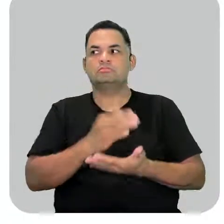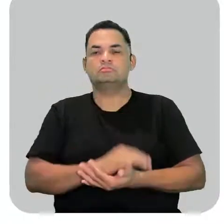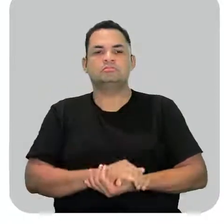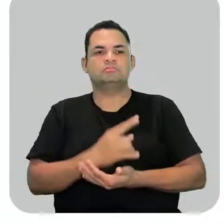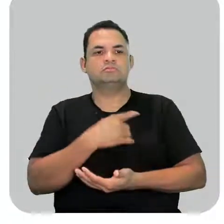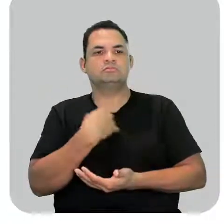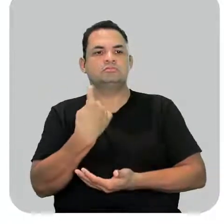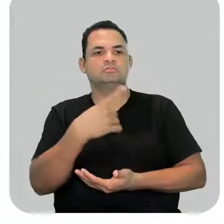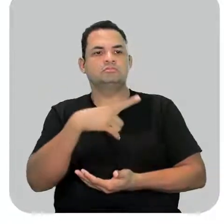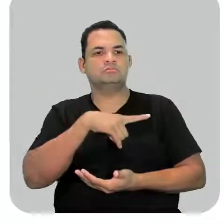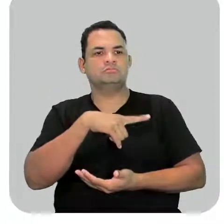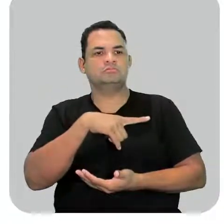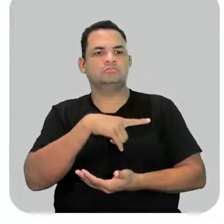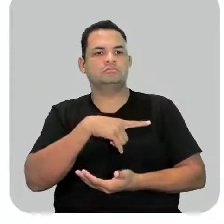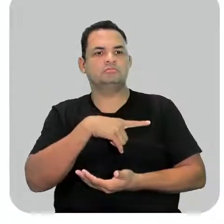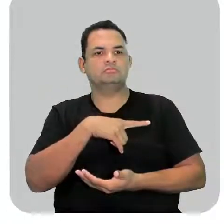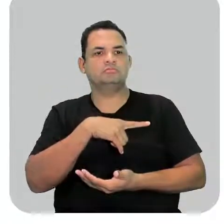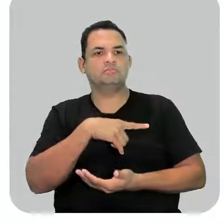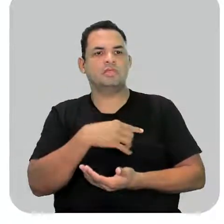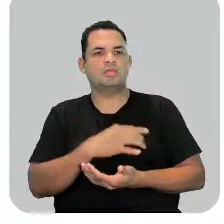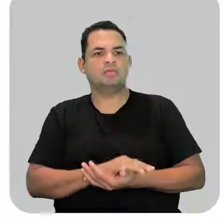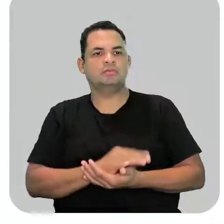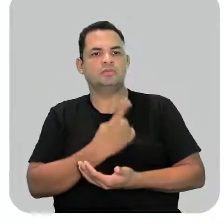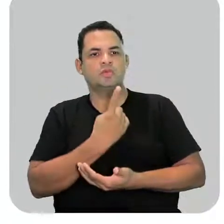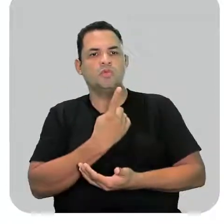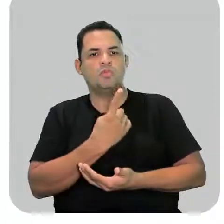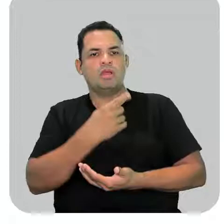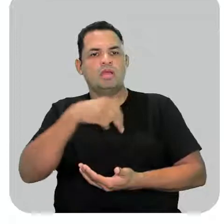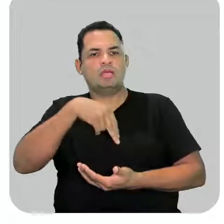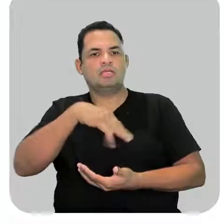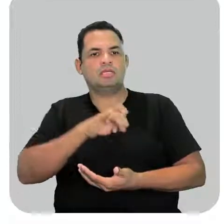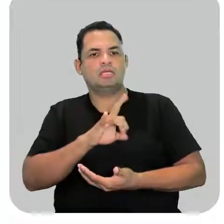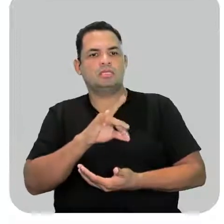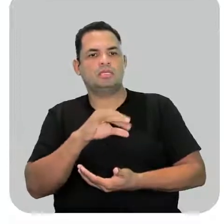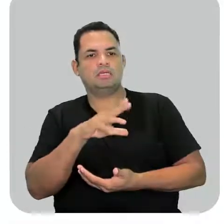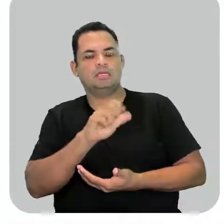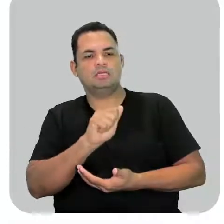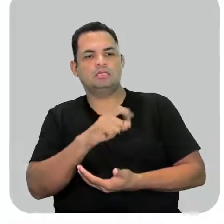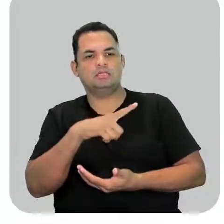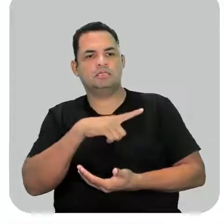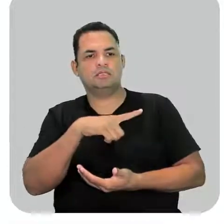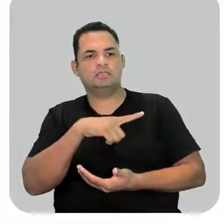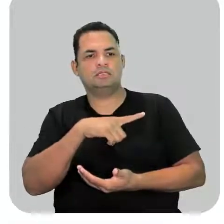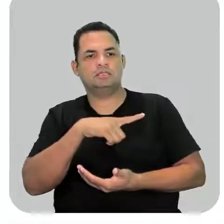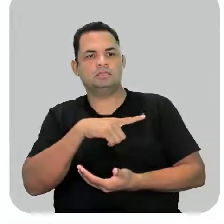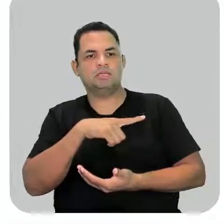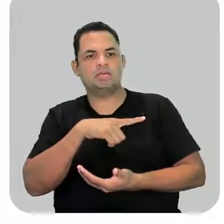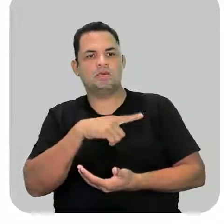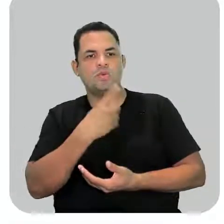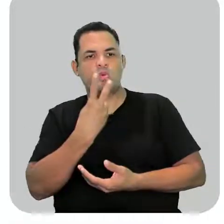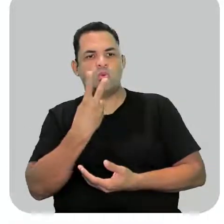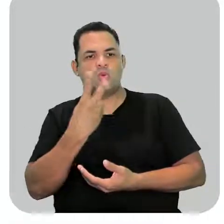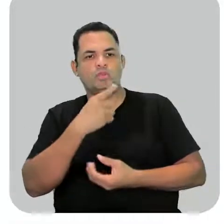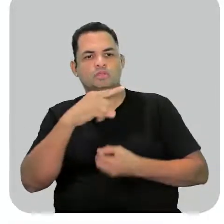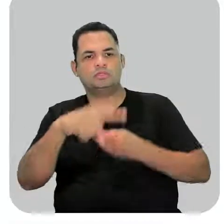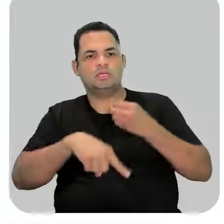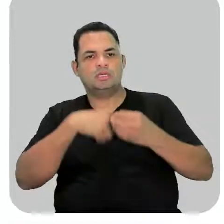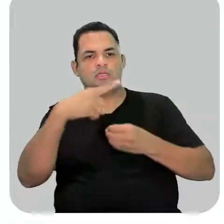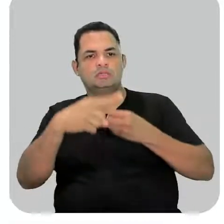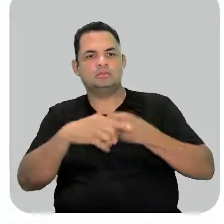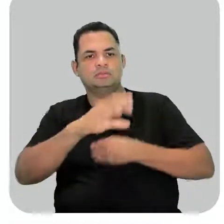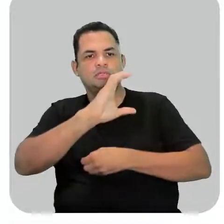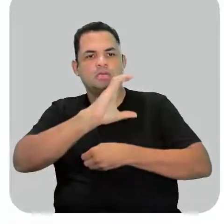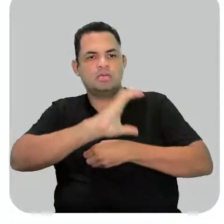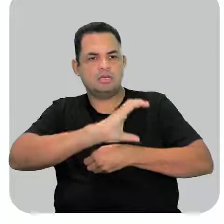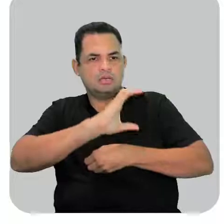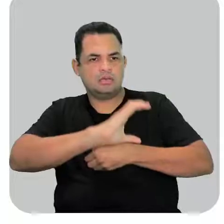aqui nós temos uma nitrila e ela tem 2 átomos de carbono. Então,